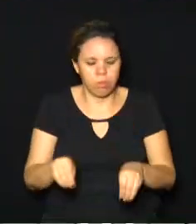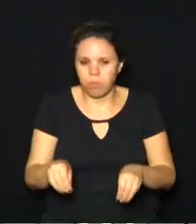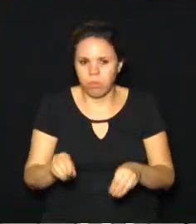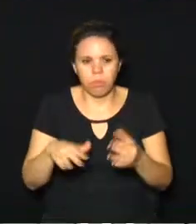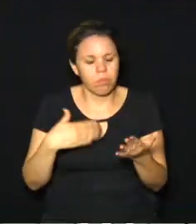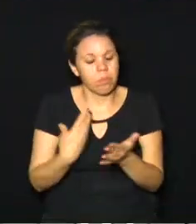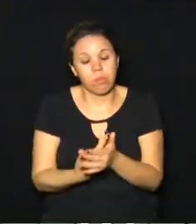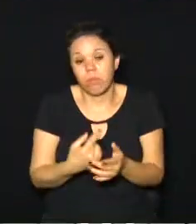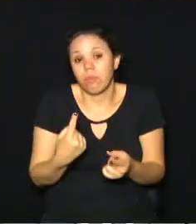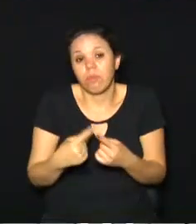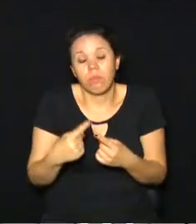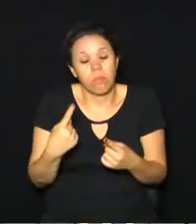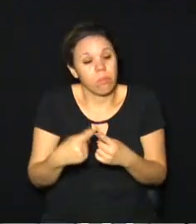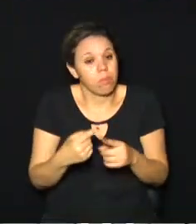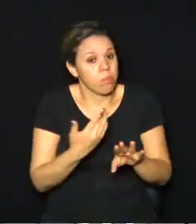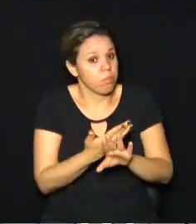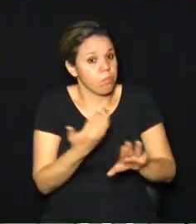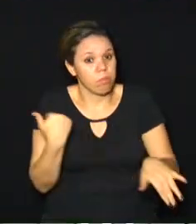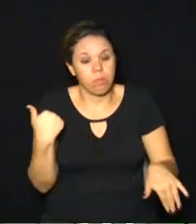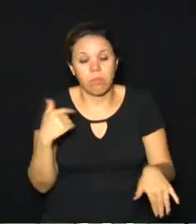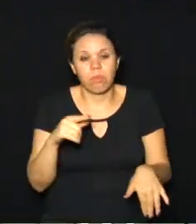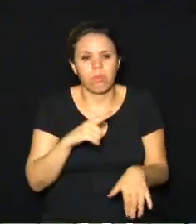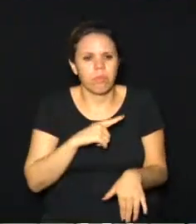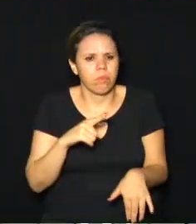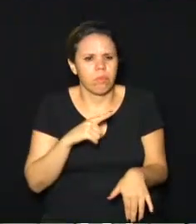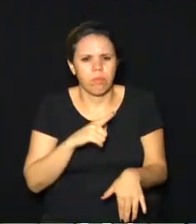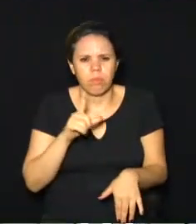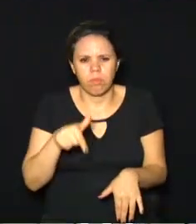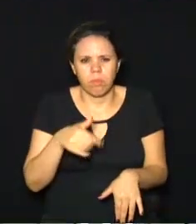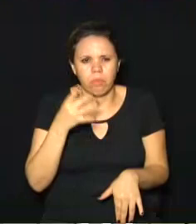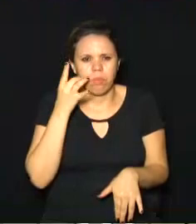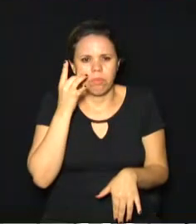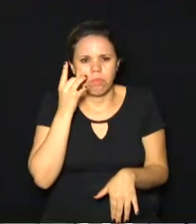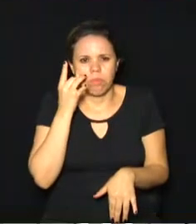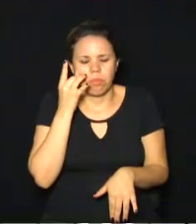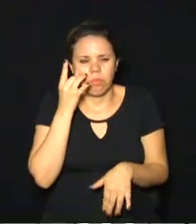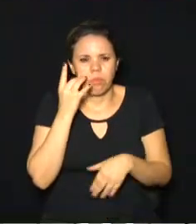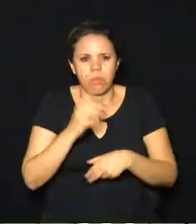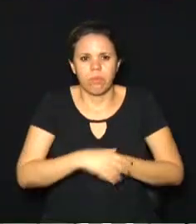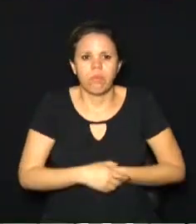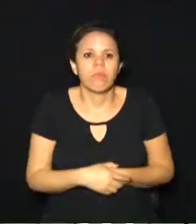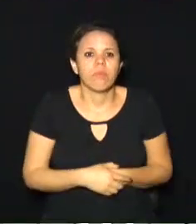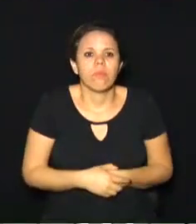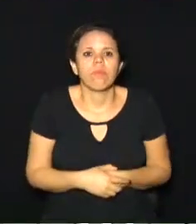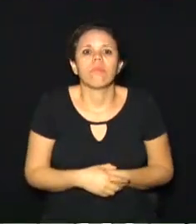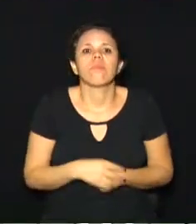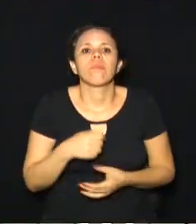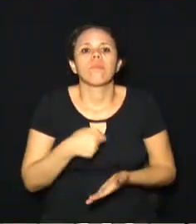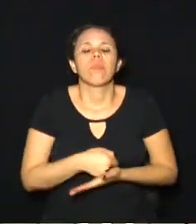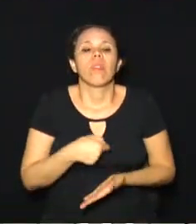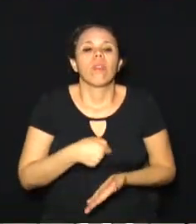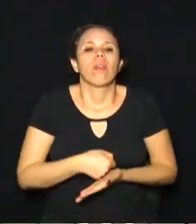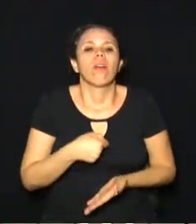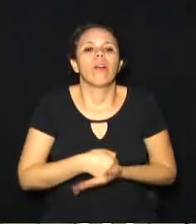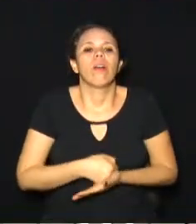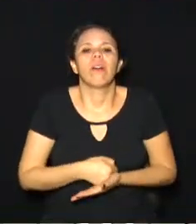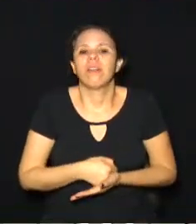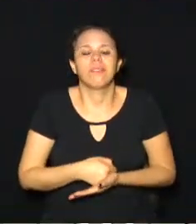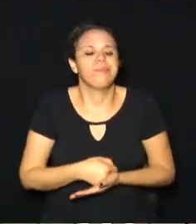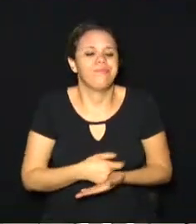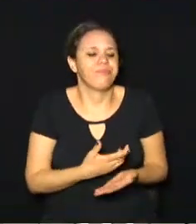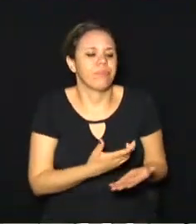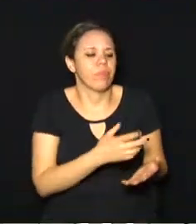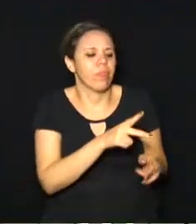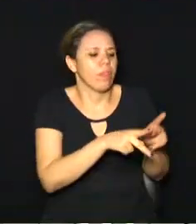até porque o afastamento que existe é presencial e é obrigatório, não foi provocado por